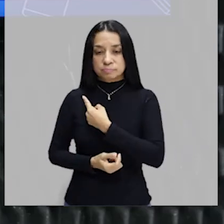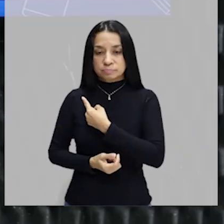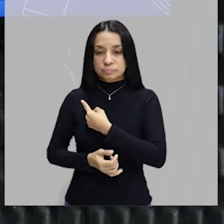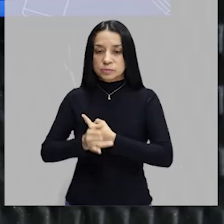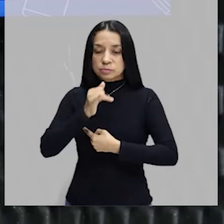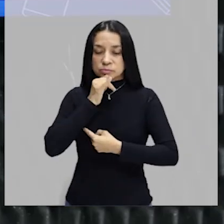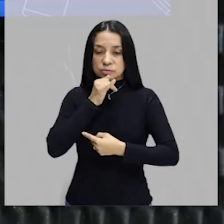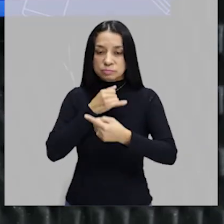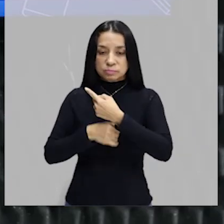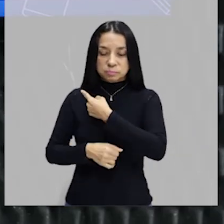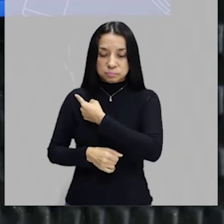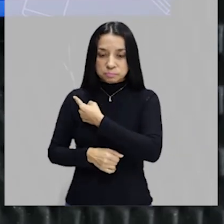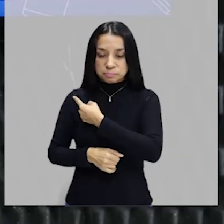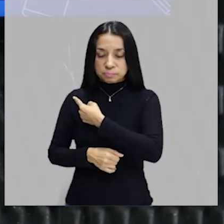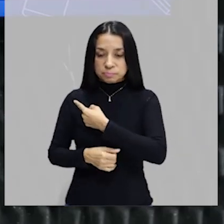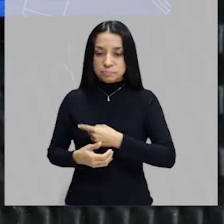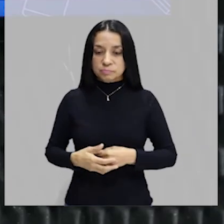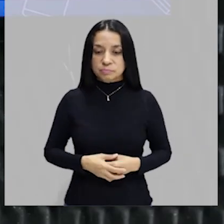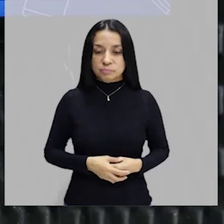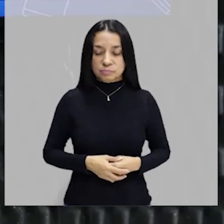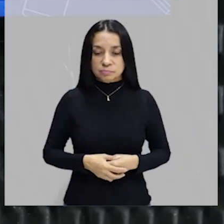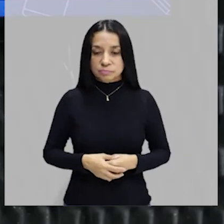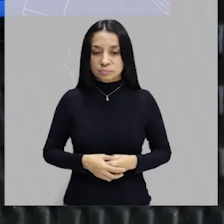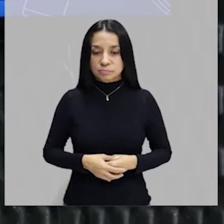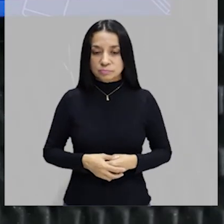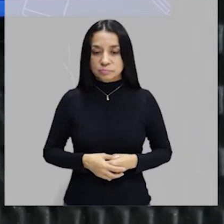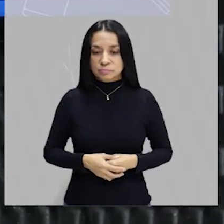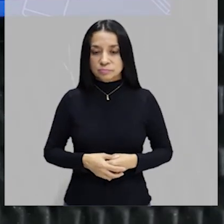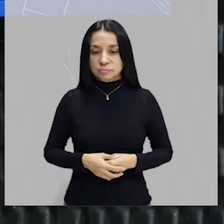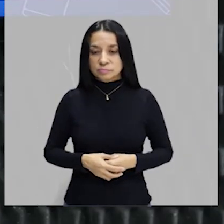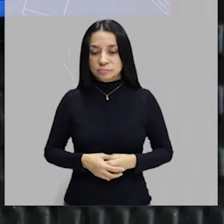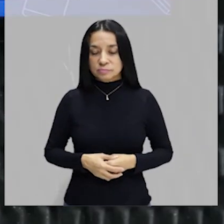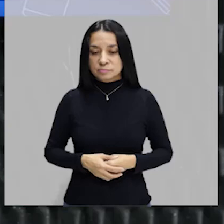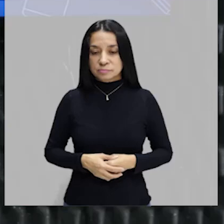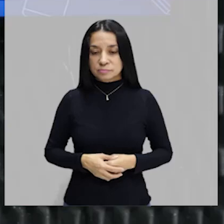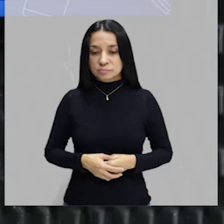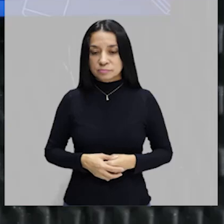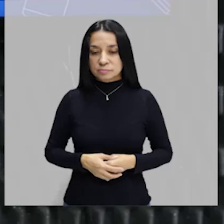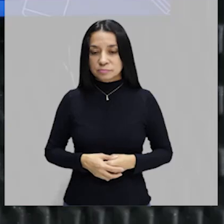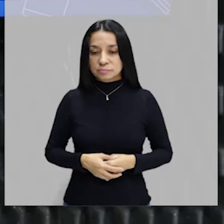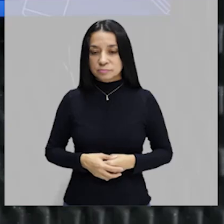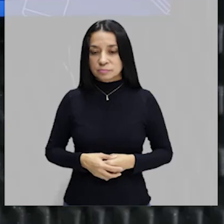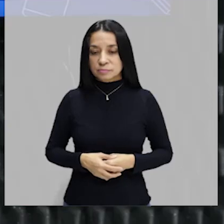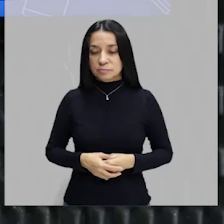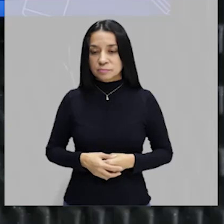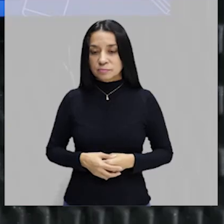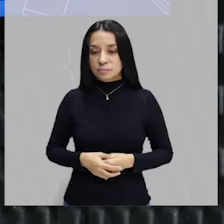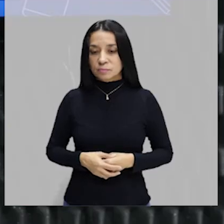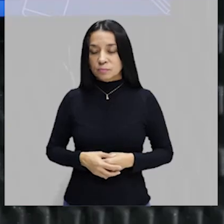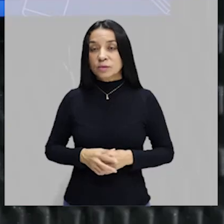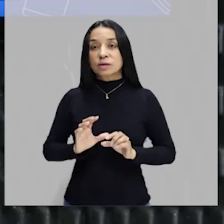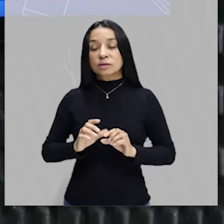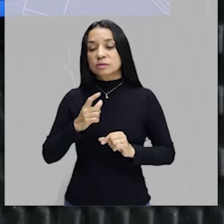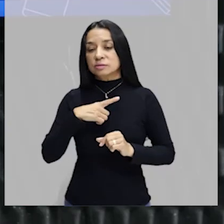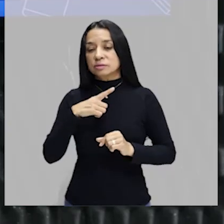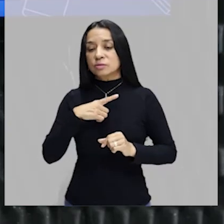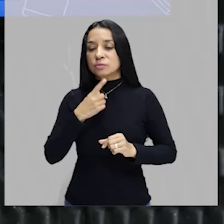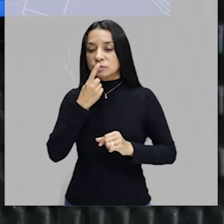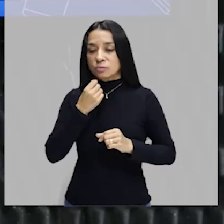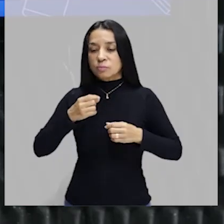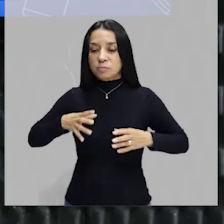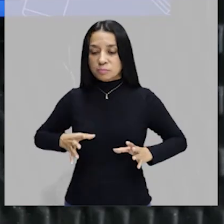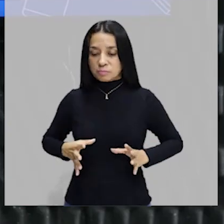do ornitorrinco, tá? Os marsupiais são aqueles que produzem uma placenta rudimentar. Quando